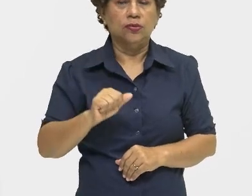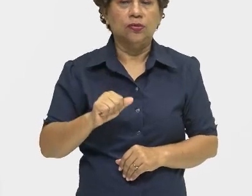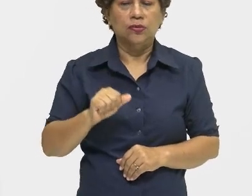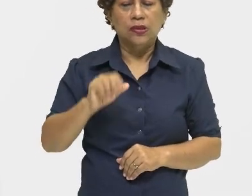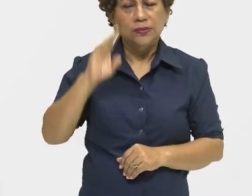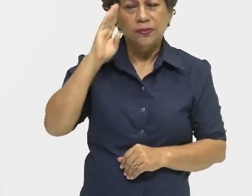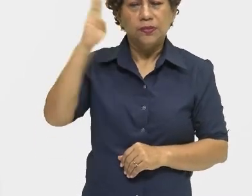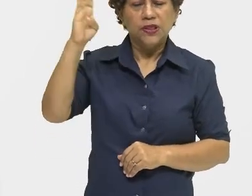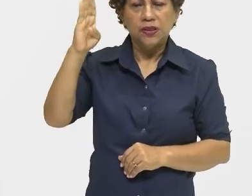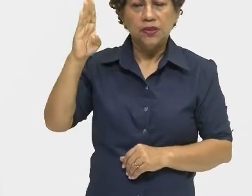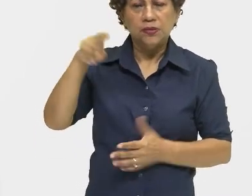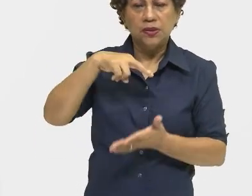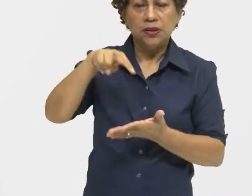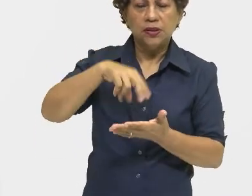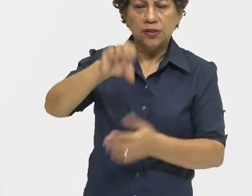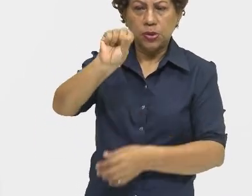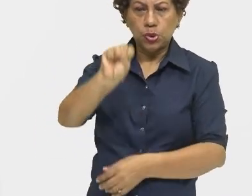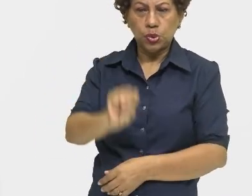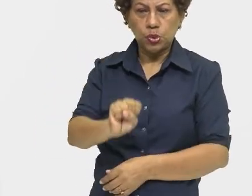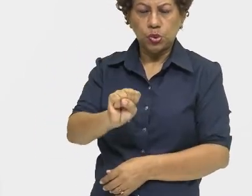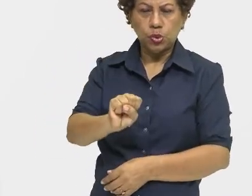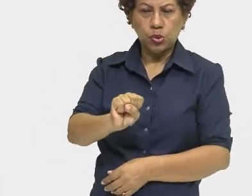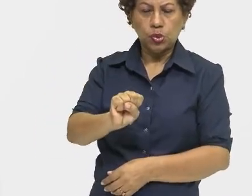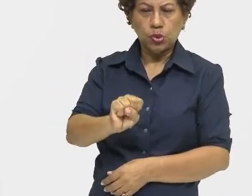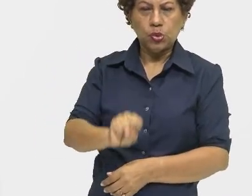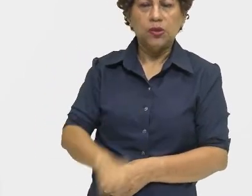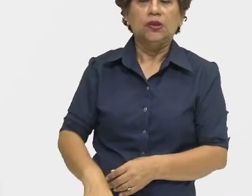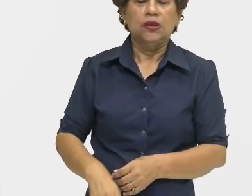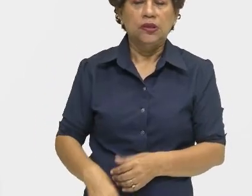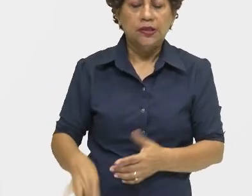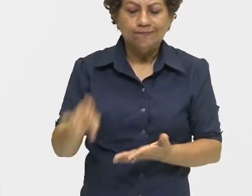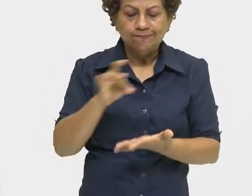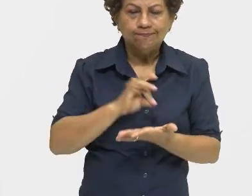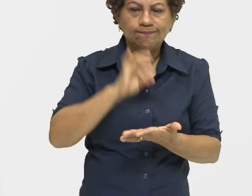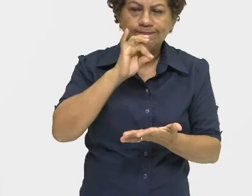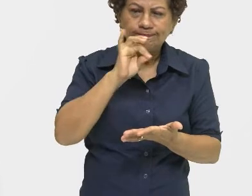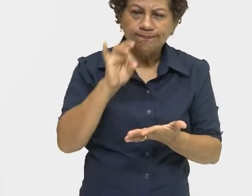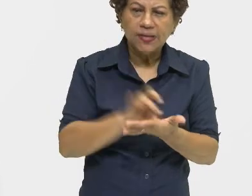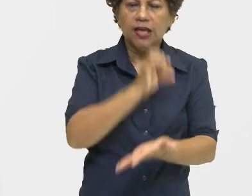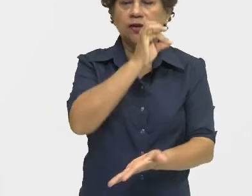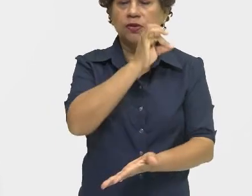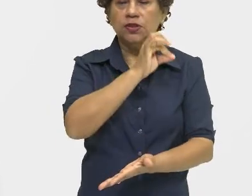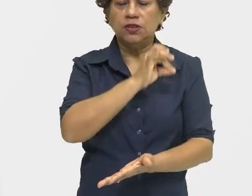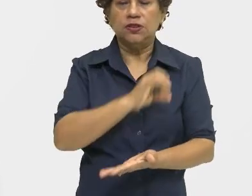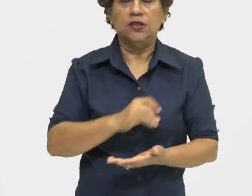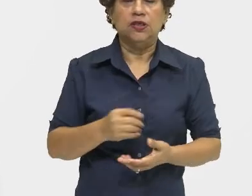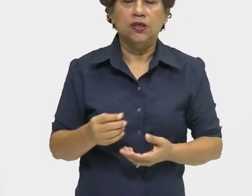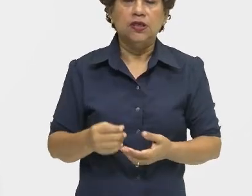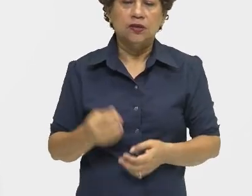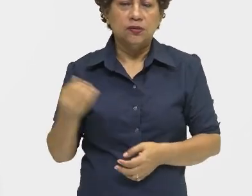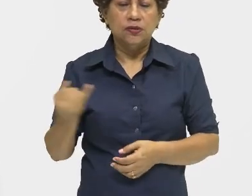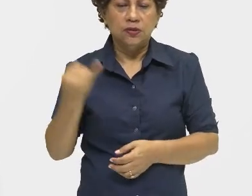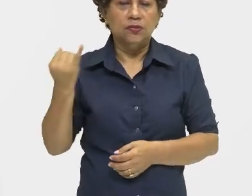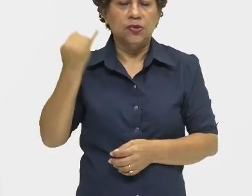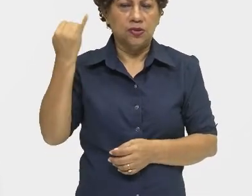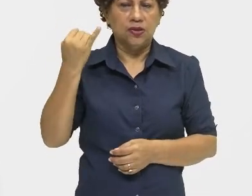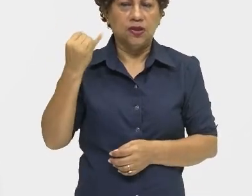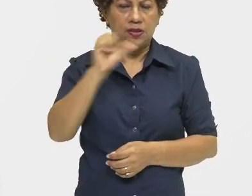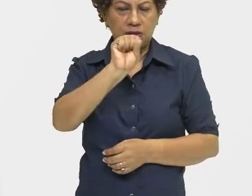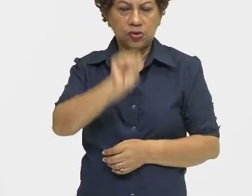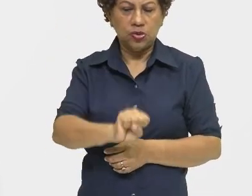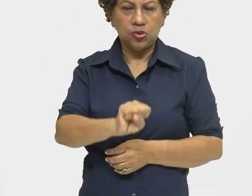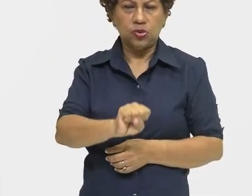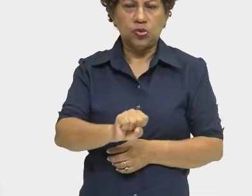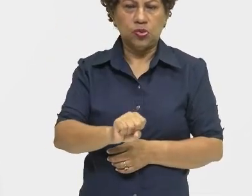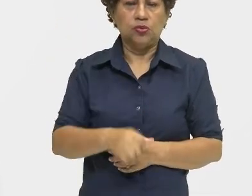Brasil pelo Instituto do Patrimônio Histórico e Artístico Nacional. Olha a importância do fandango para o